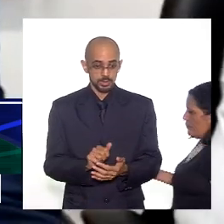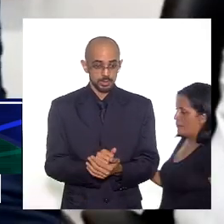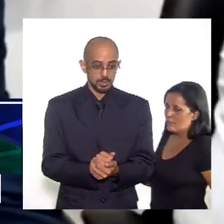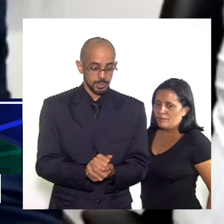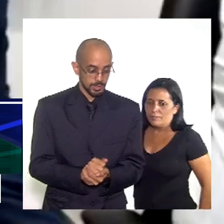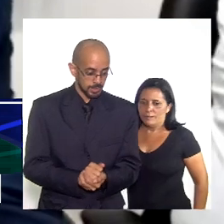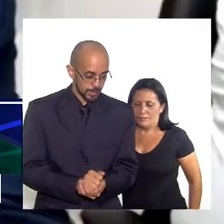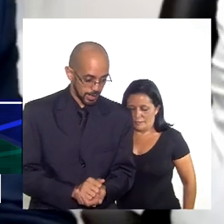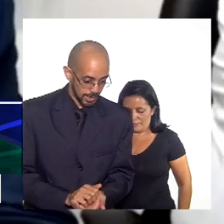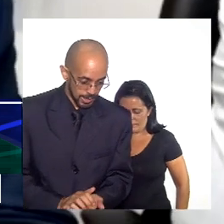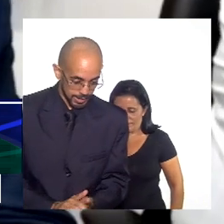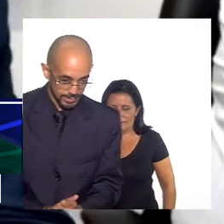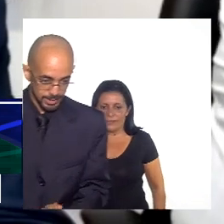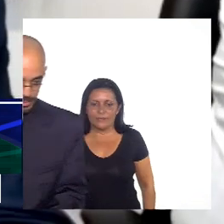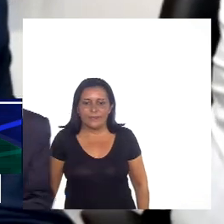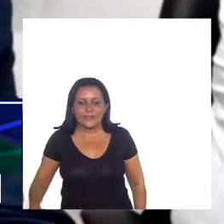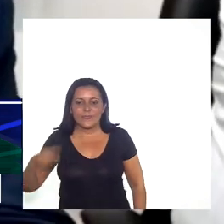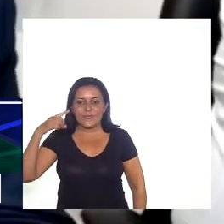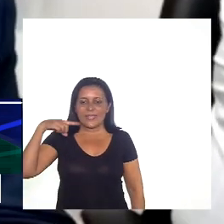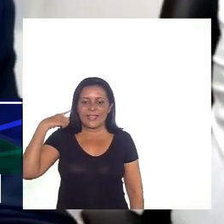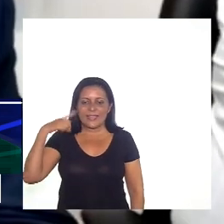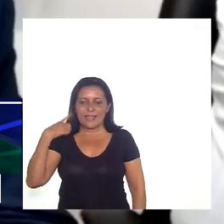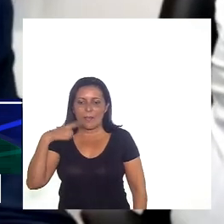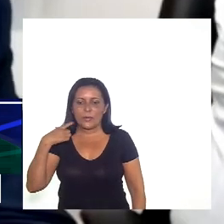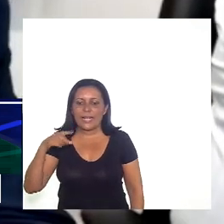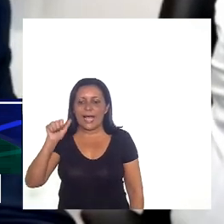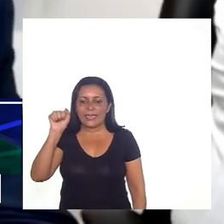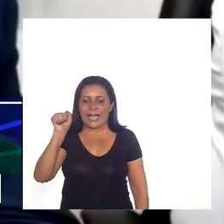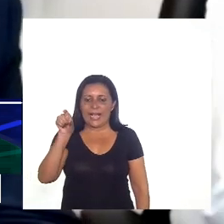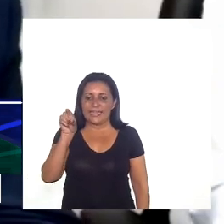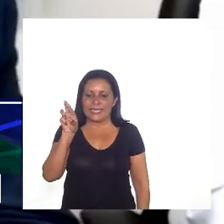Deputada Adriana Baltazar.